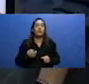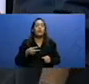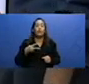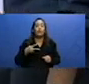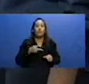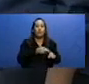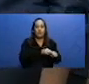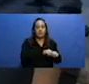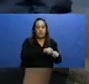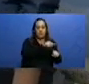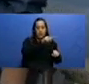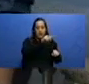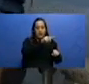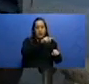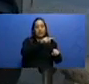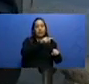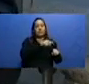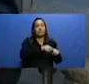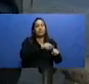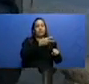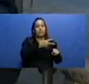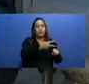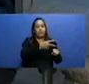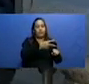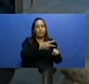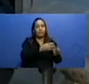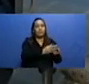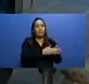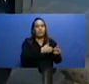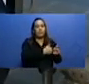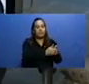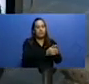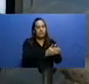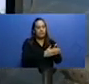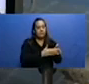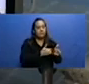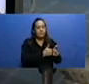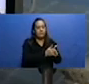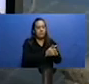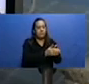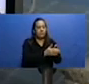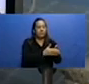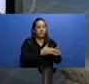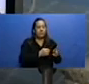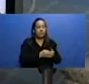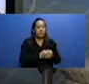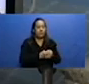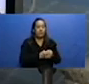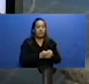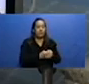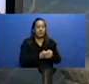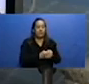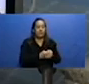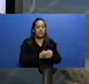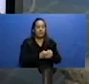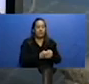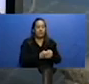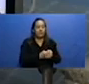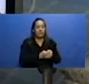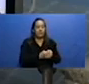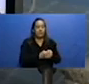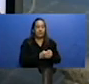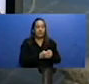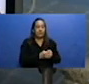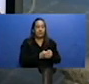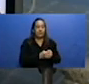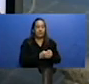jogada. Venho aqui no 11 e pinto, olha só, se eu seguir aqui, ó, eu vou ver que eu pintei